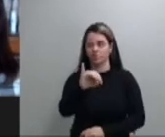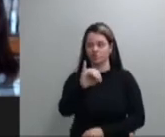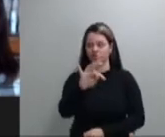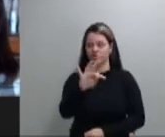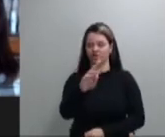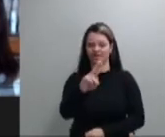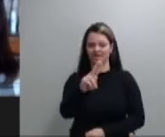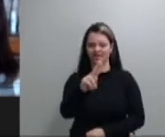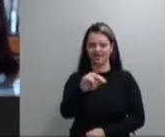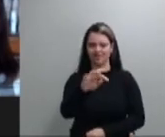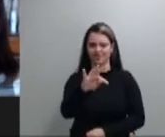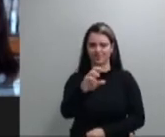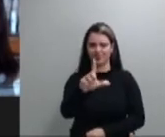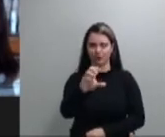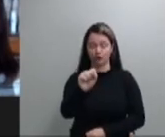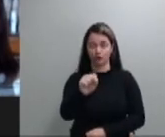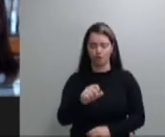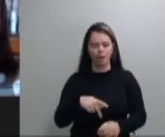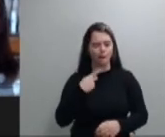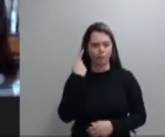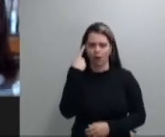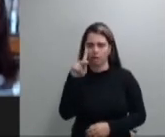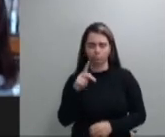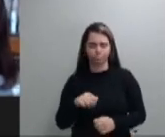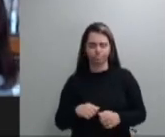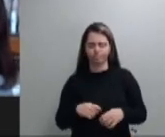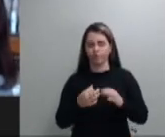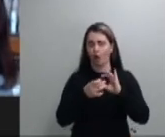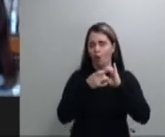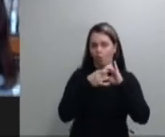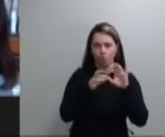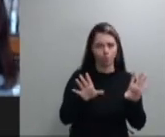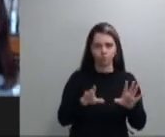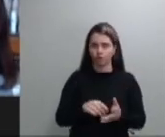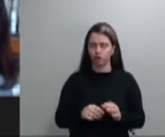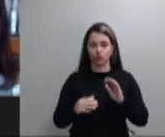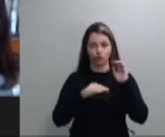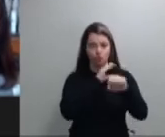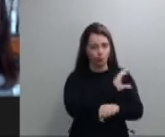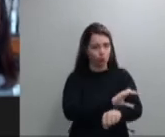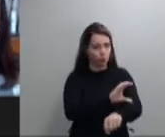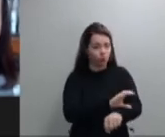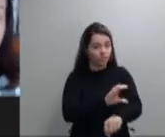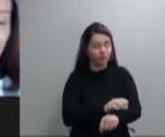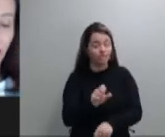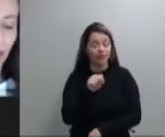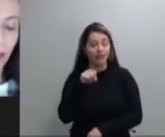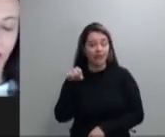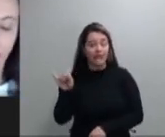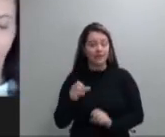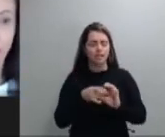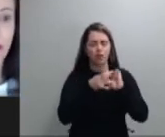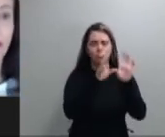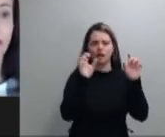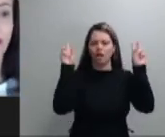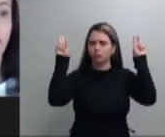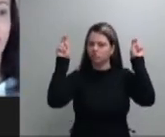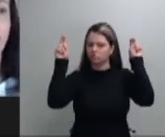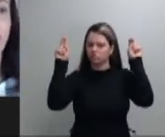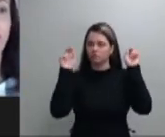para suspender o concurso até que no caso se deliberasse a respeito do tema e o CNJ então proferiu decisão